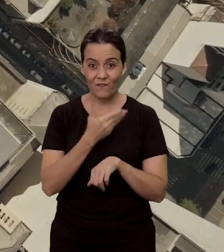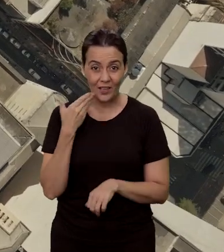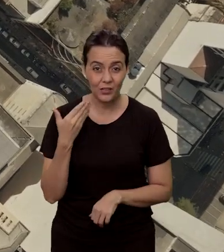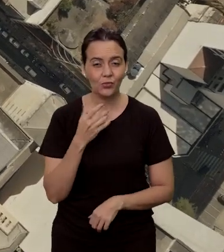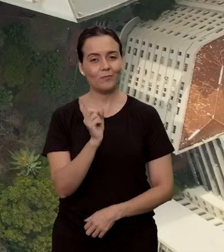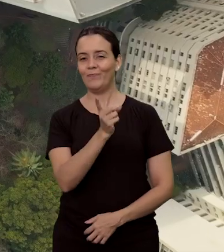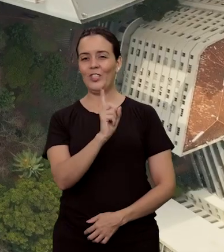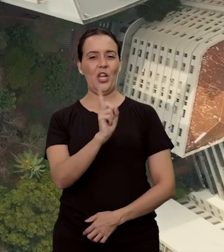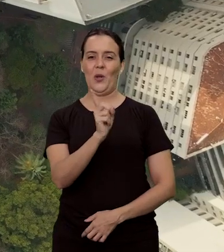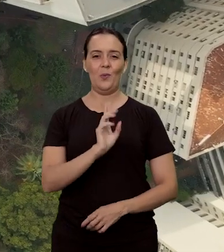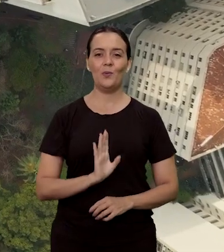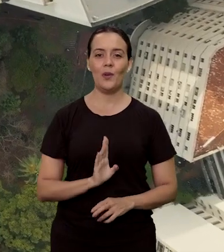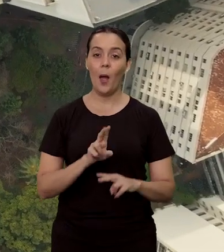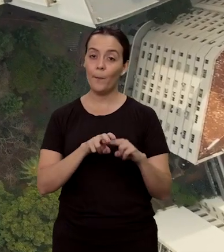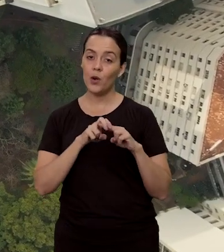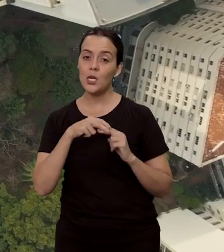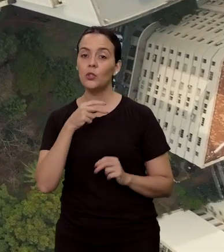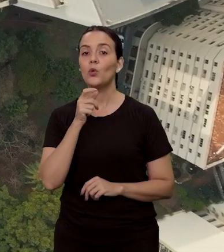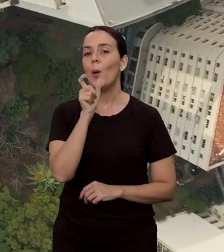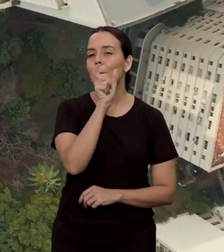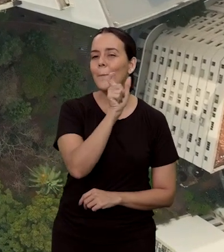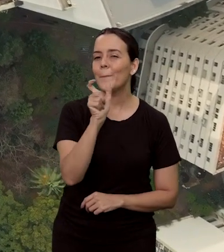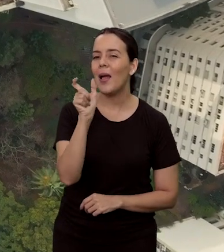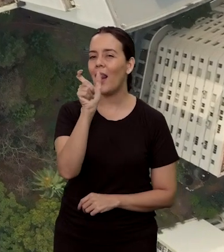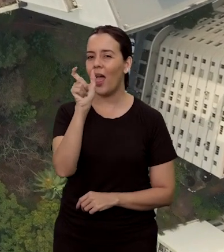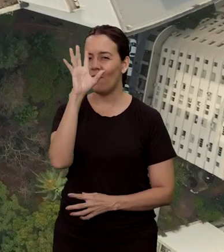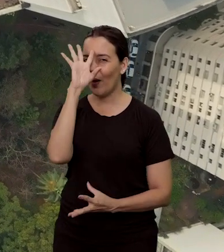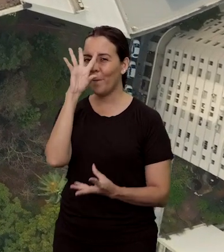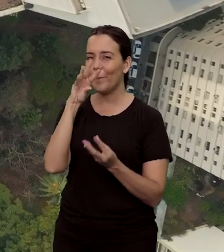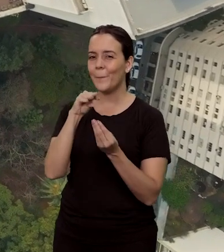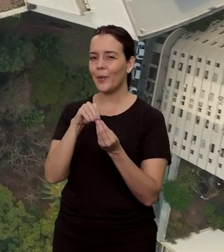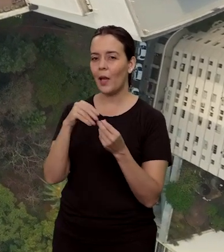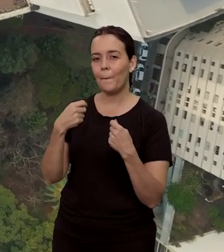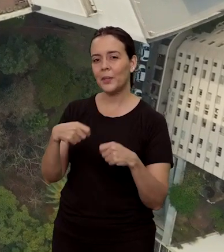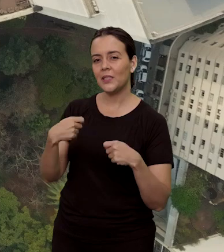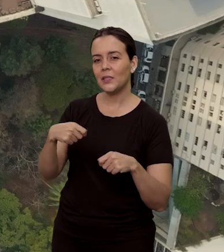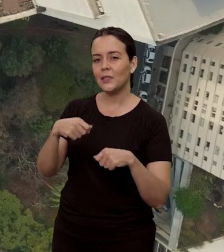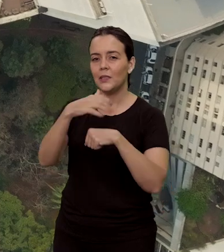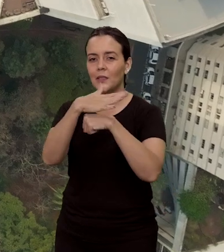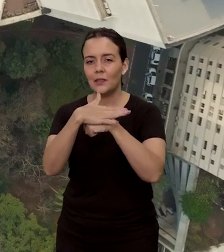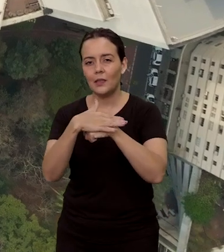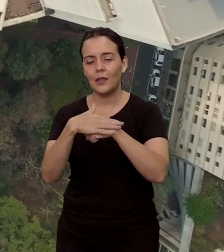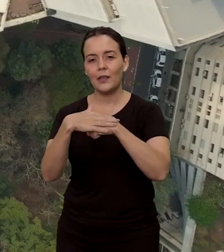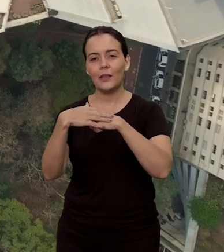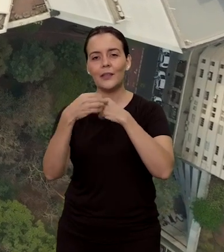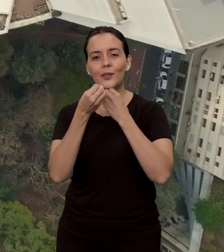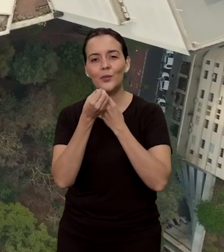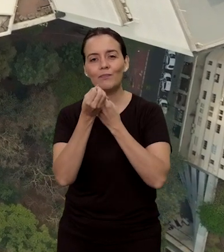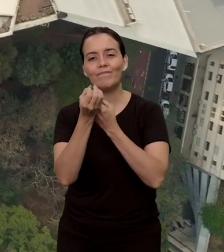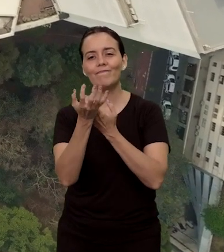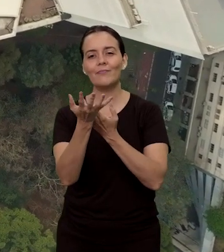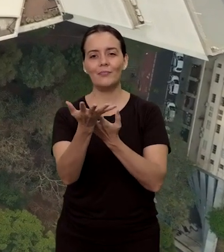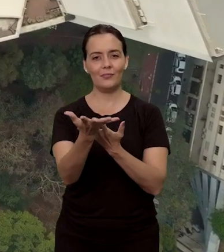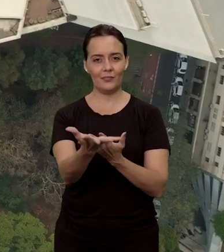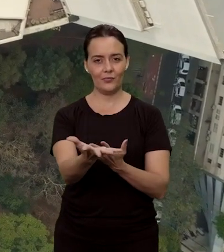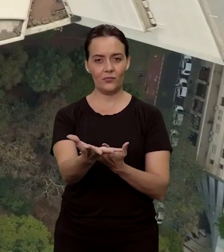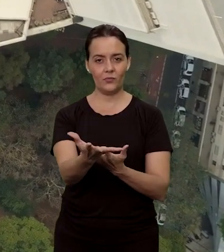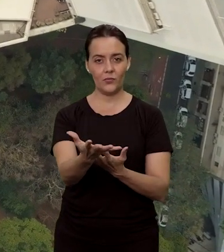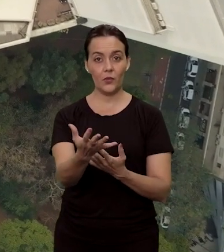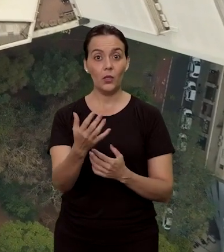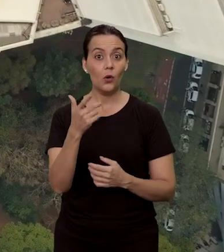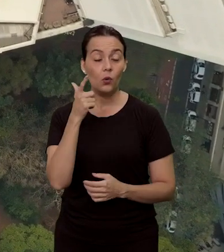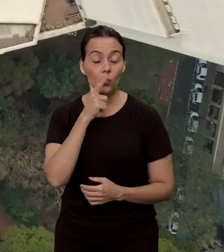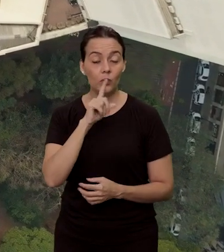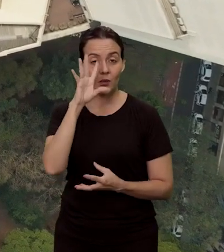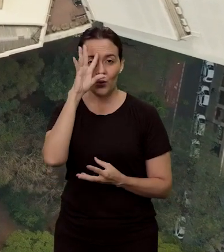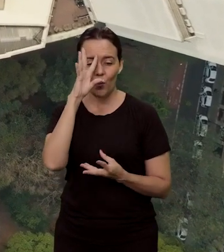a compreensão, ela tem que estar num lugar afetivo, verdadeiro, de compreensão profunda